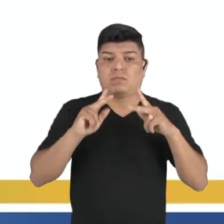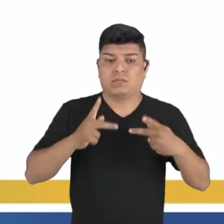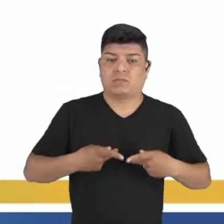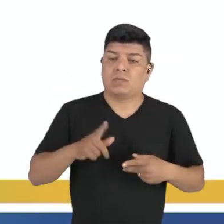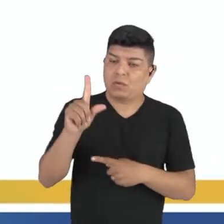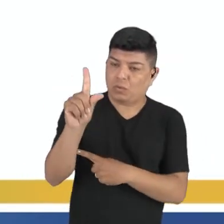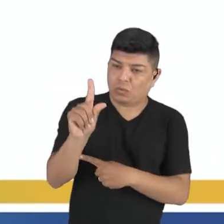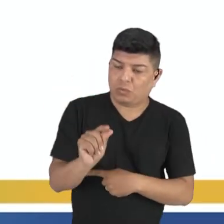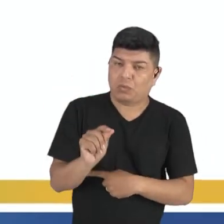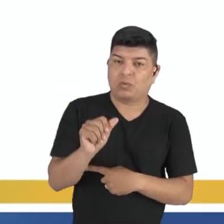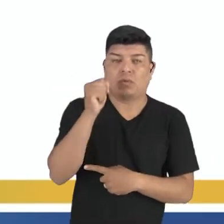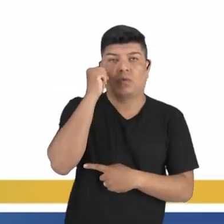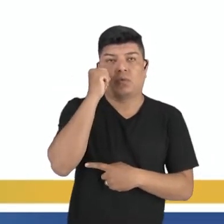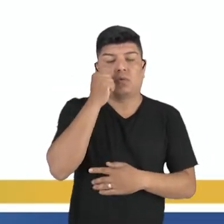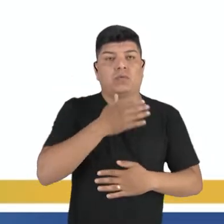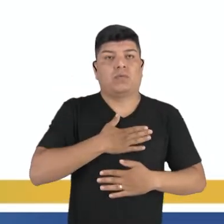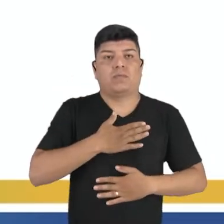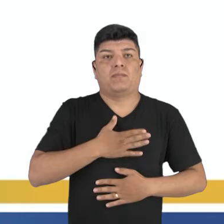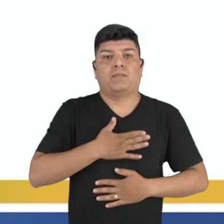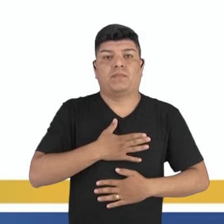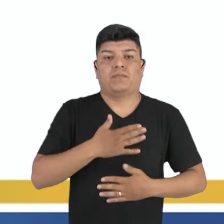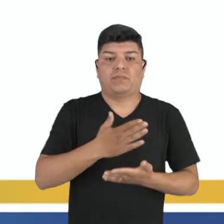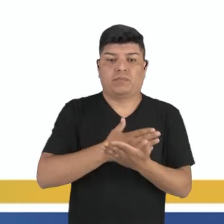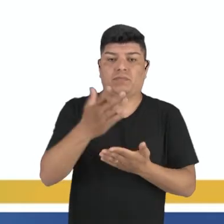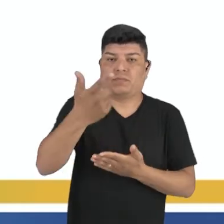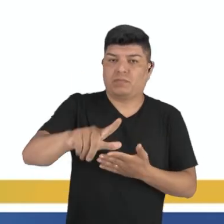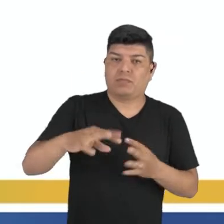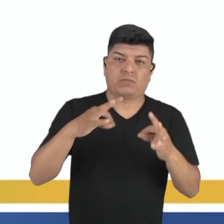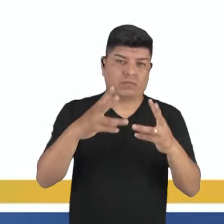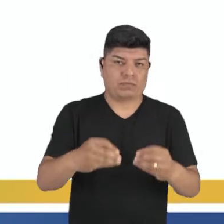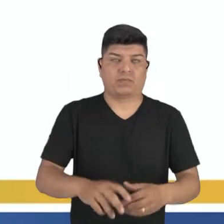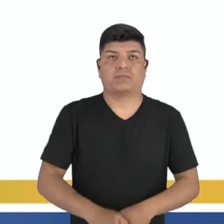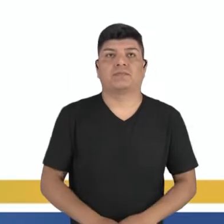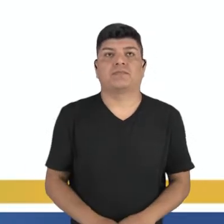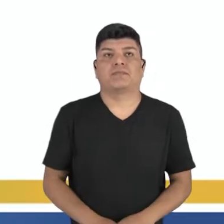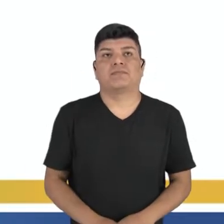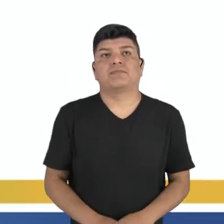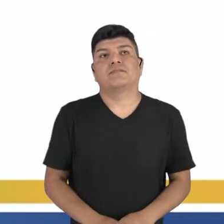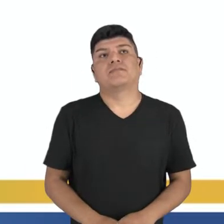diminuir dentro do corpo da mulher e aí o ciclo se renova novamente.